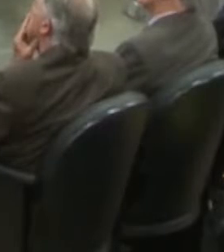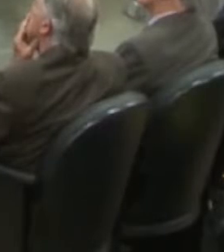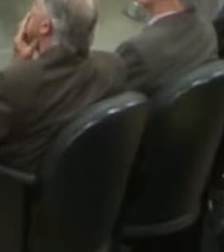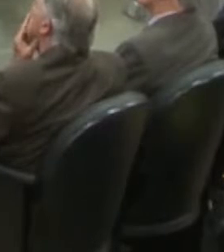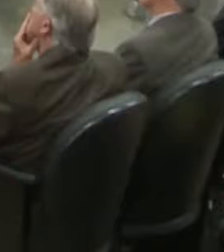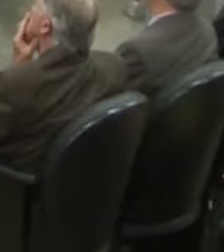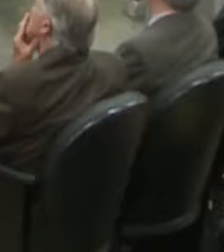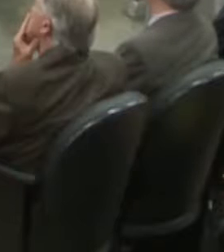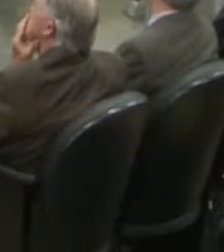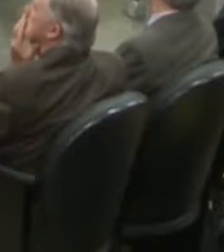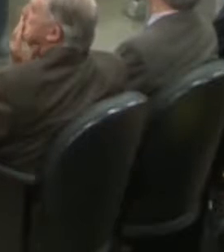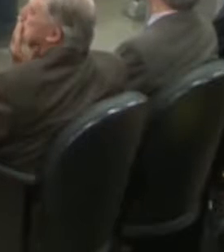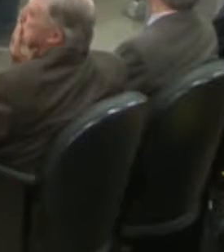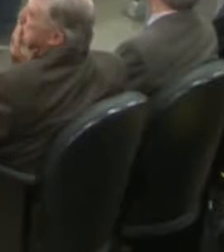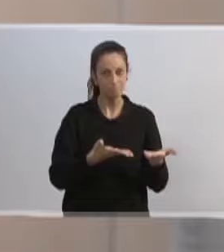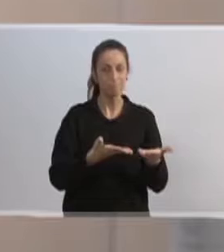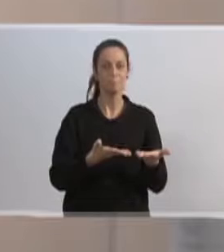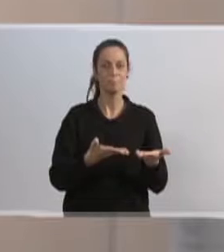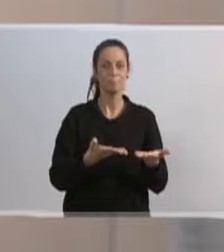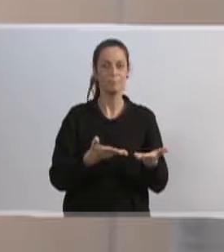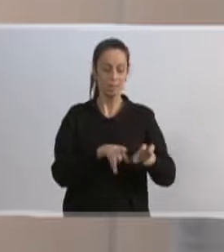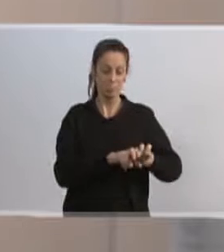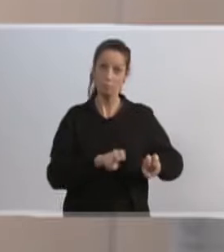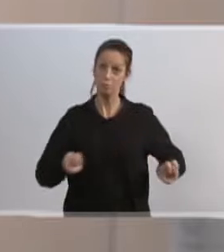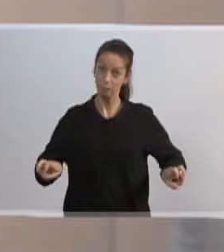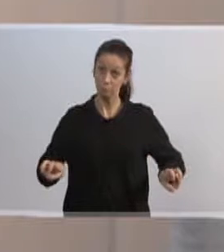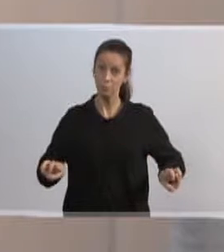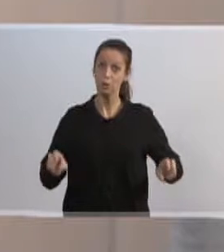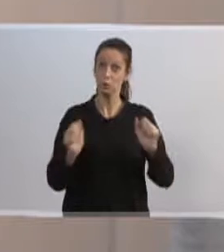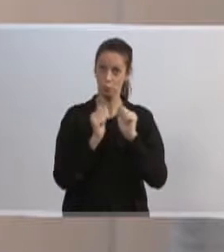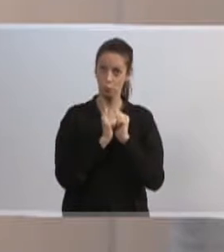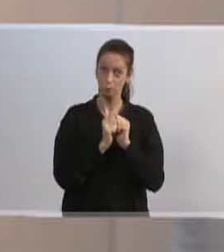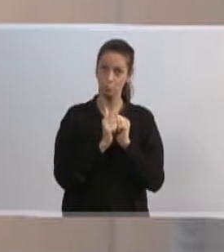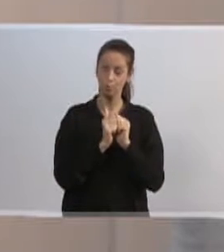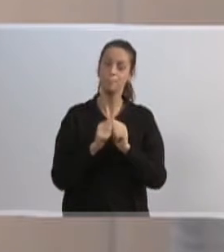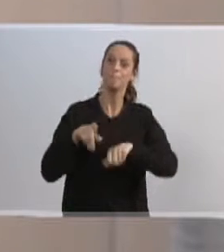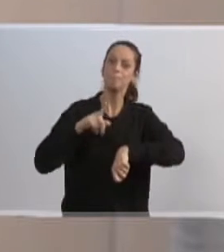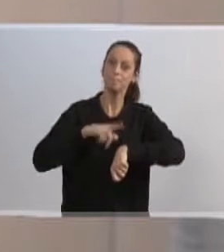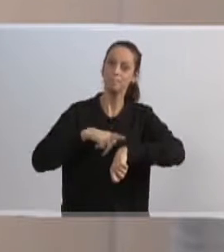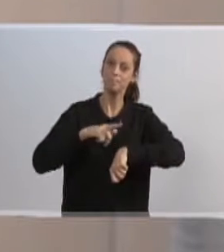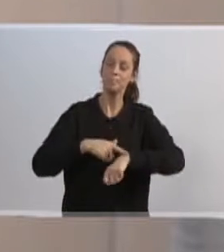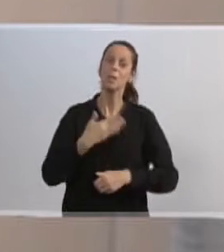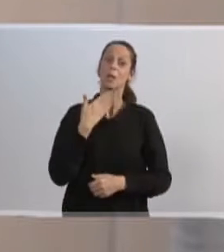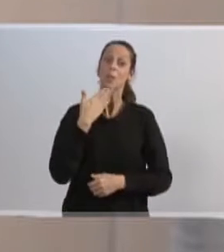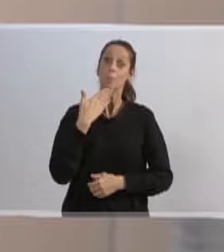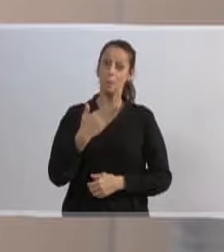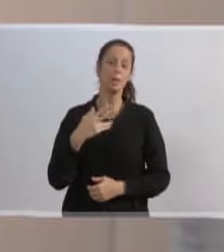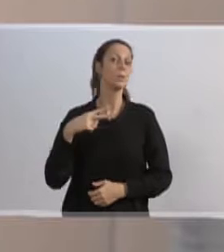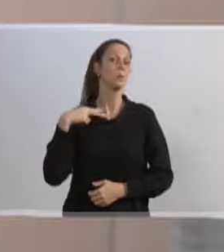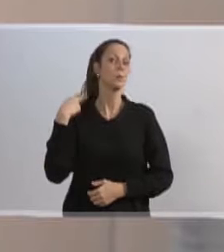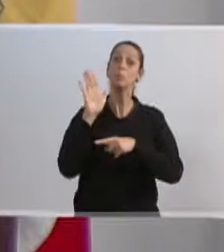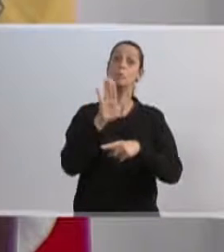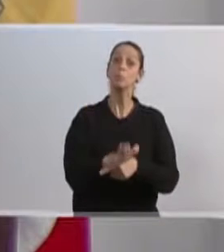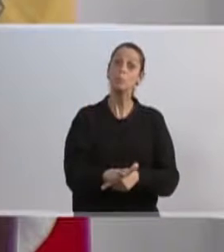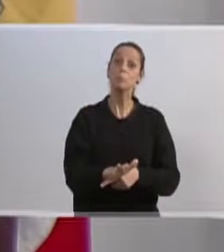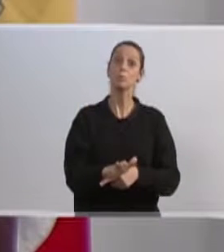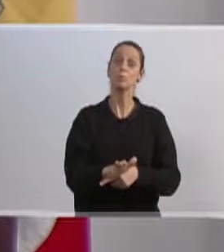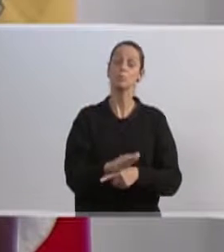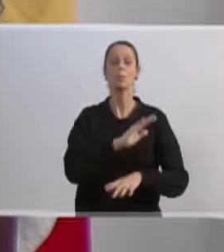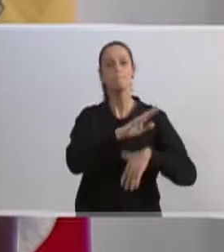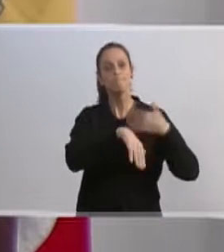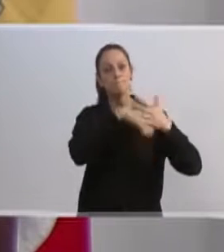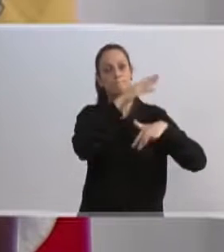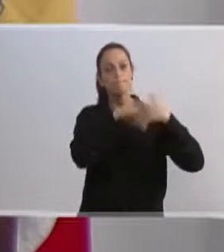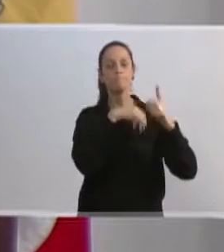Blumenau, através de requerimento do parlamentar Silvio Zimmermann e aprovação de todos os demais, fez homenagem especial